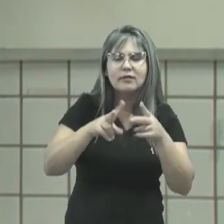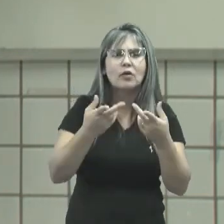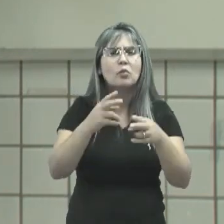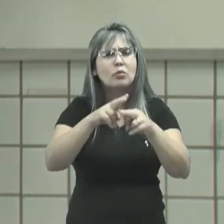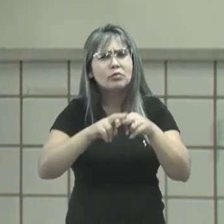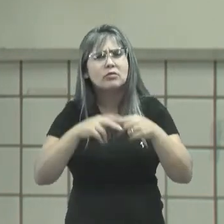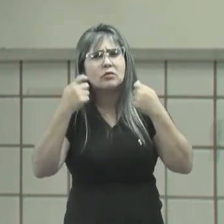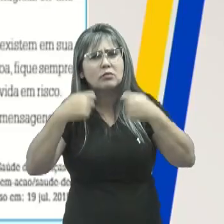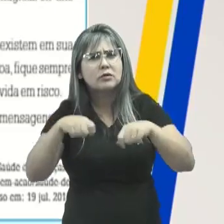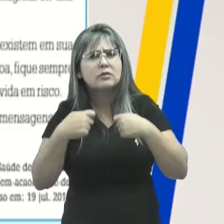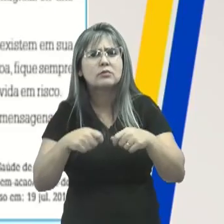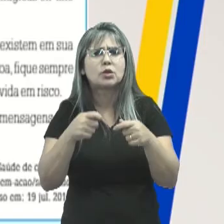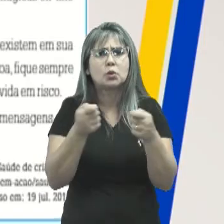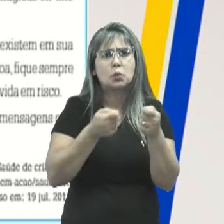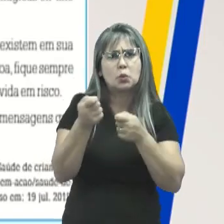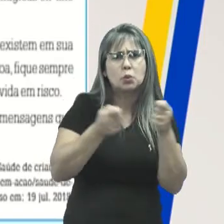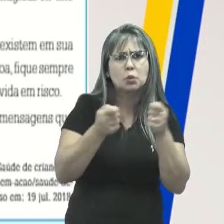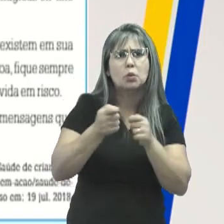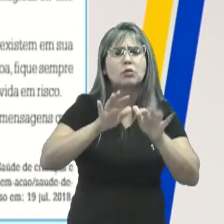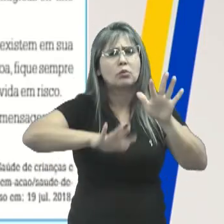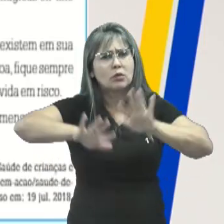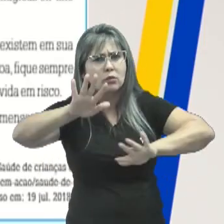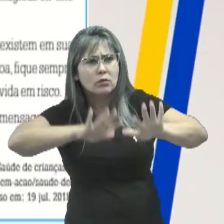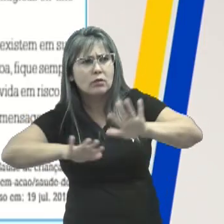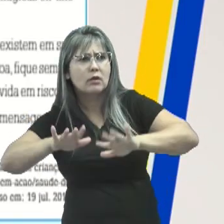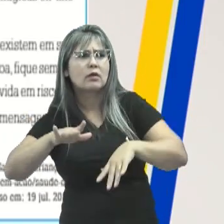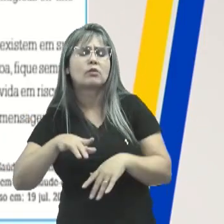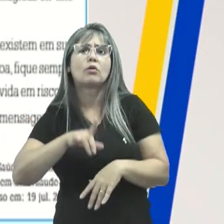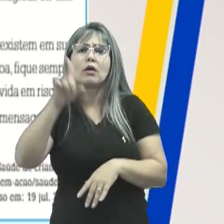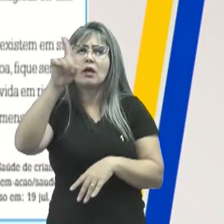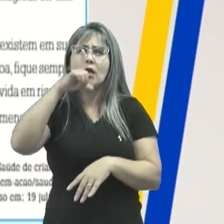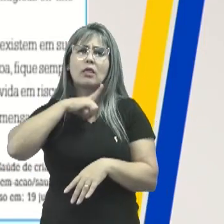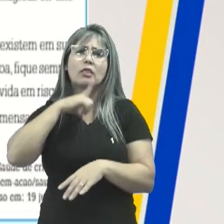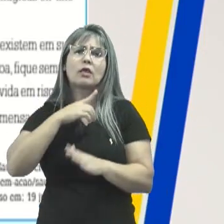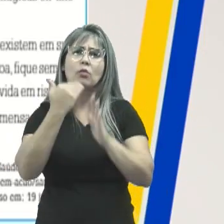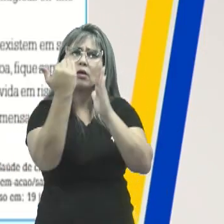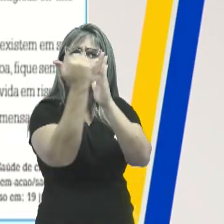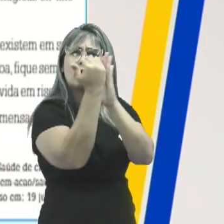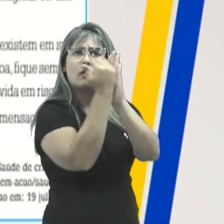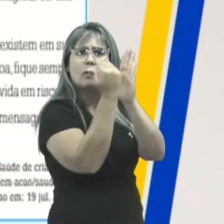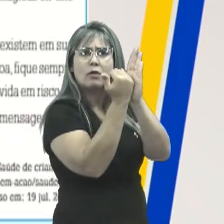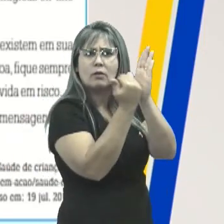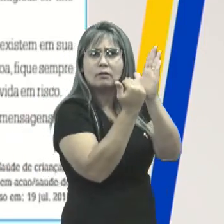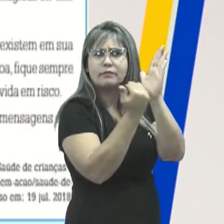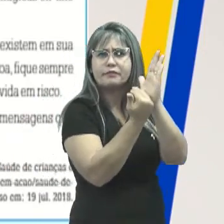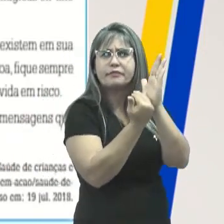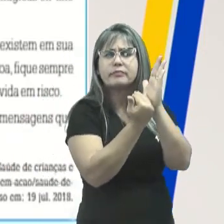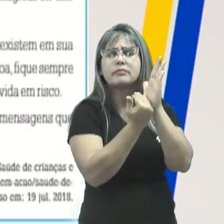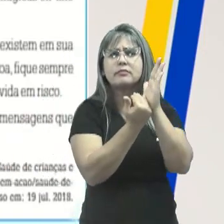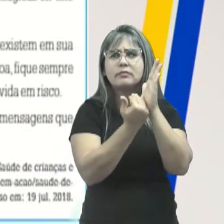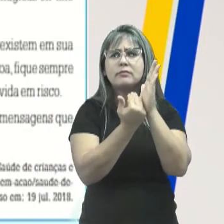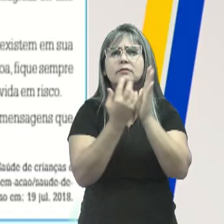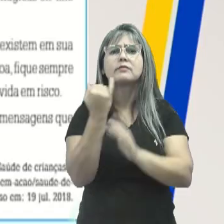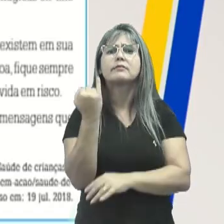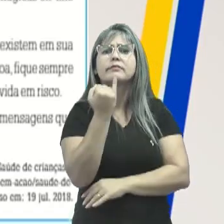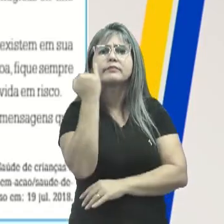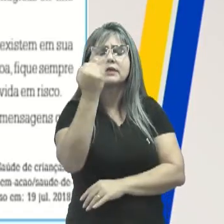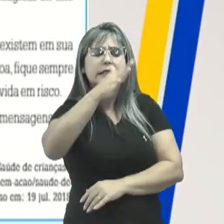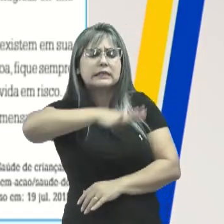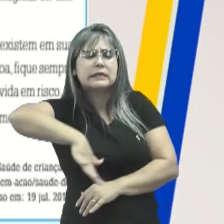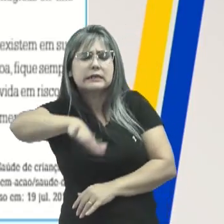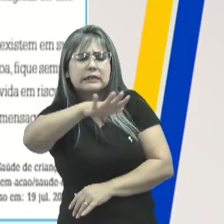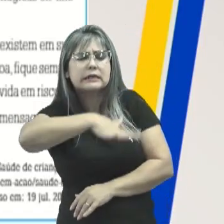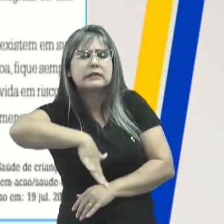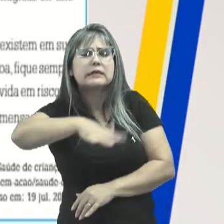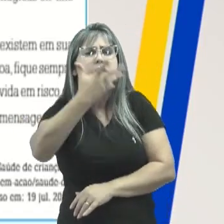algumas recomendações da Sociedade Brasileira de Pediatria. É interessante te ler essas recomendações. Os cuidados que você deve